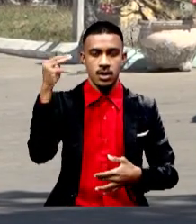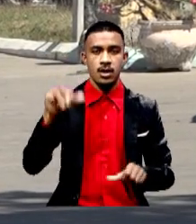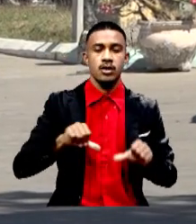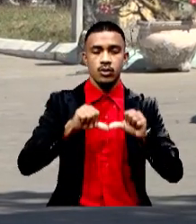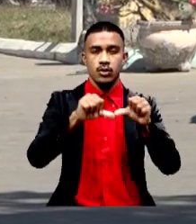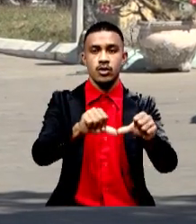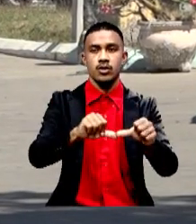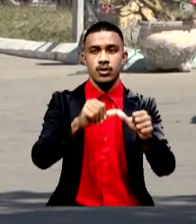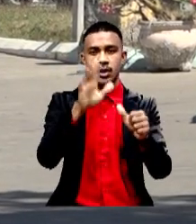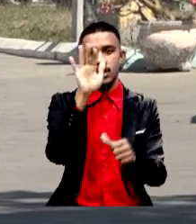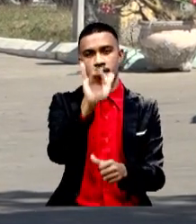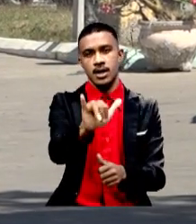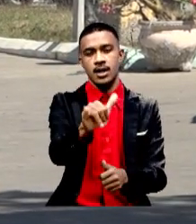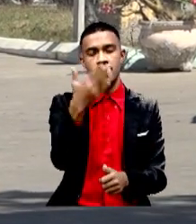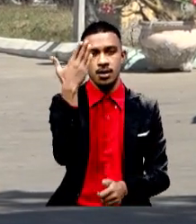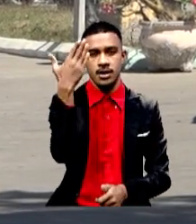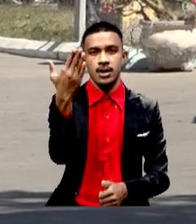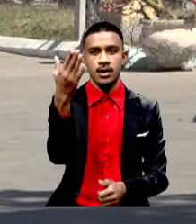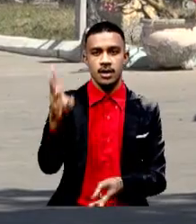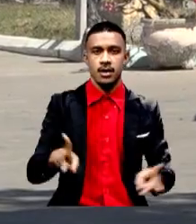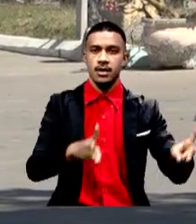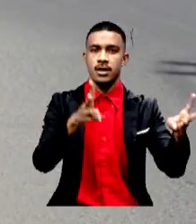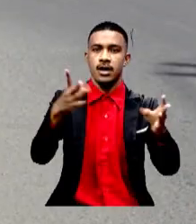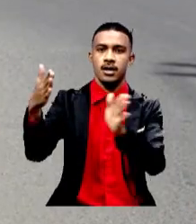abandona iha dalanini.